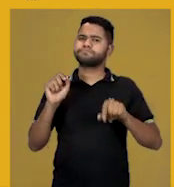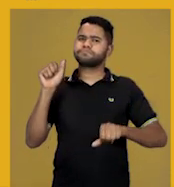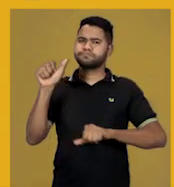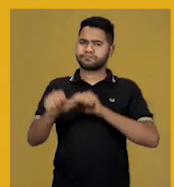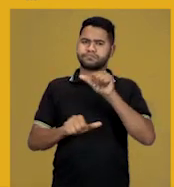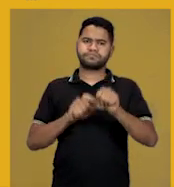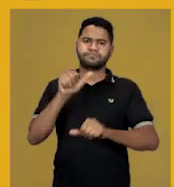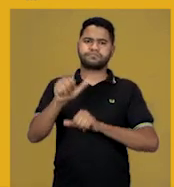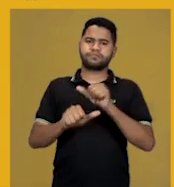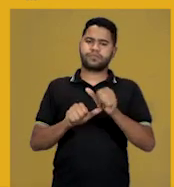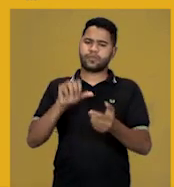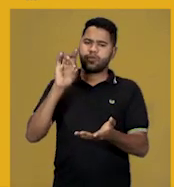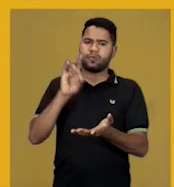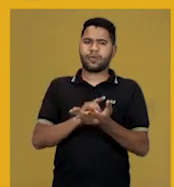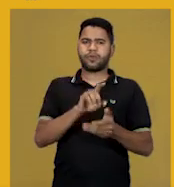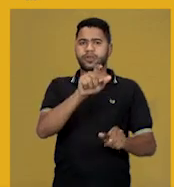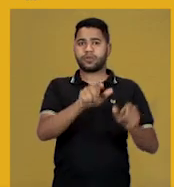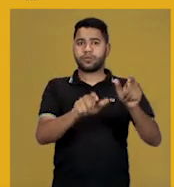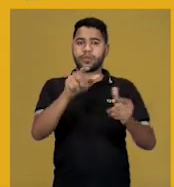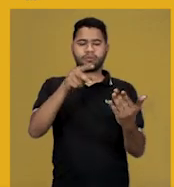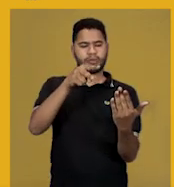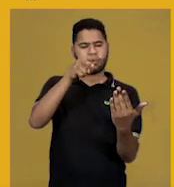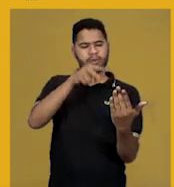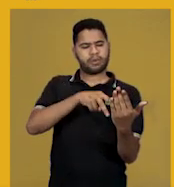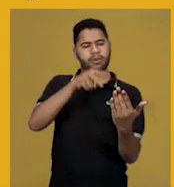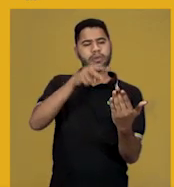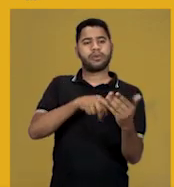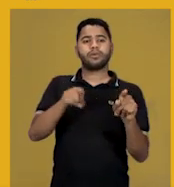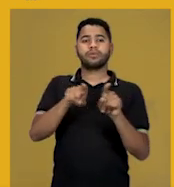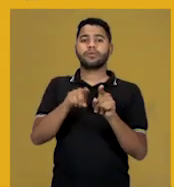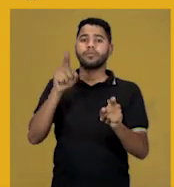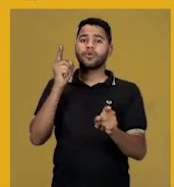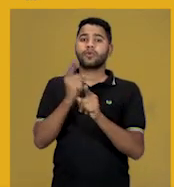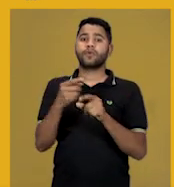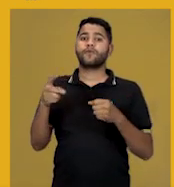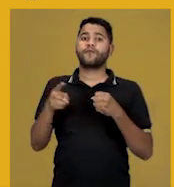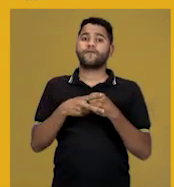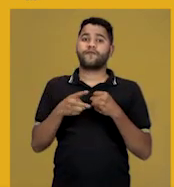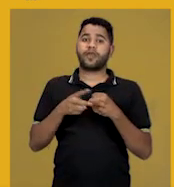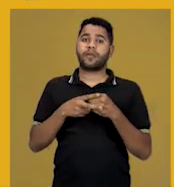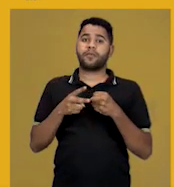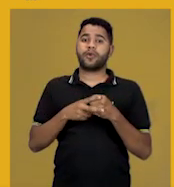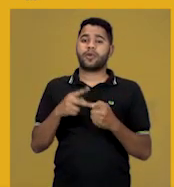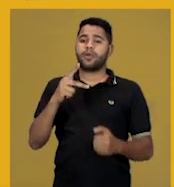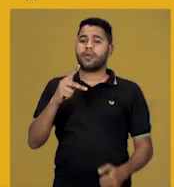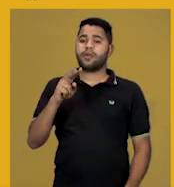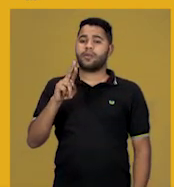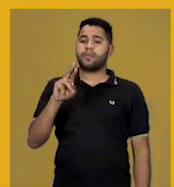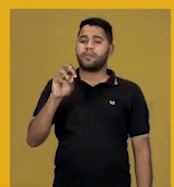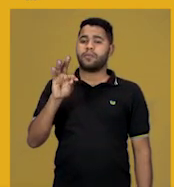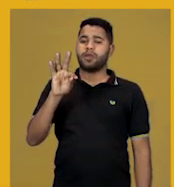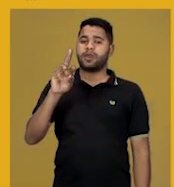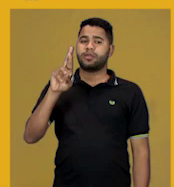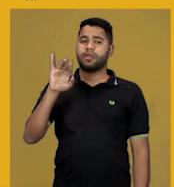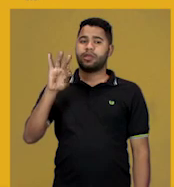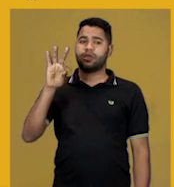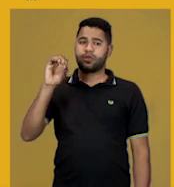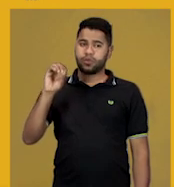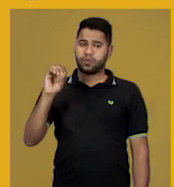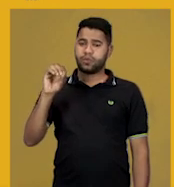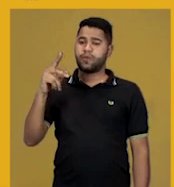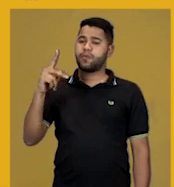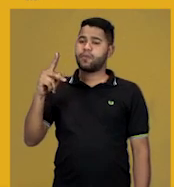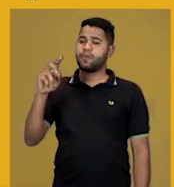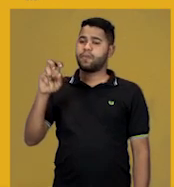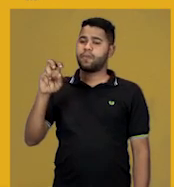atualizar o fato para o leitor. E nós vamos encontrar também verbos no pretérito perfeito, uma vez que as